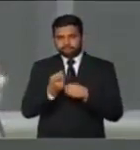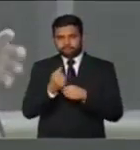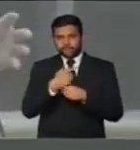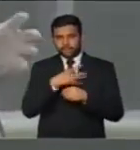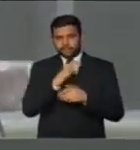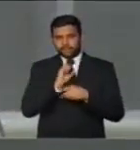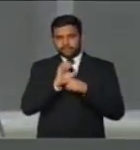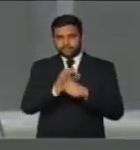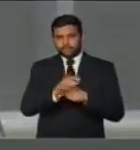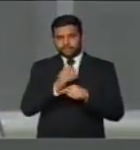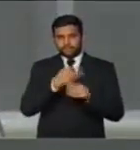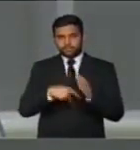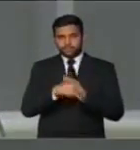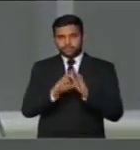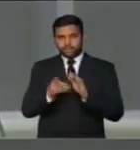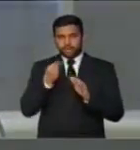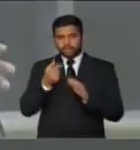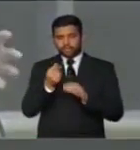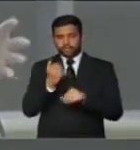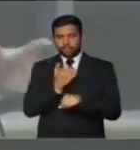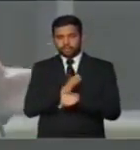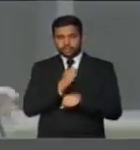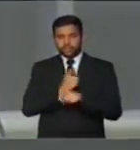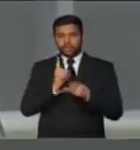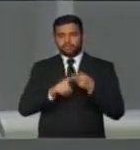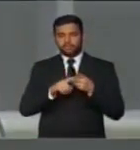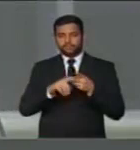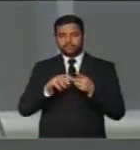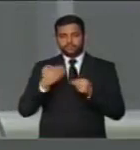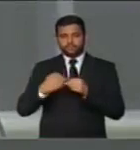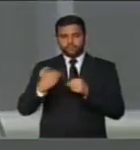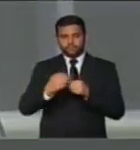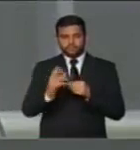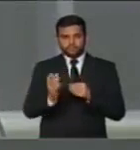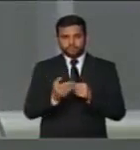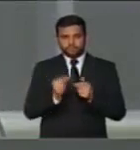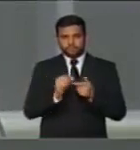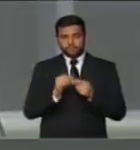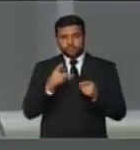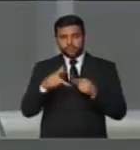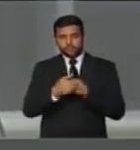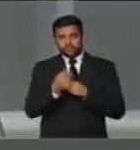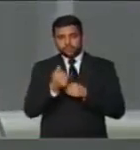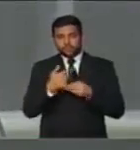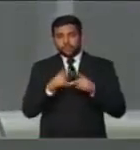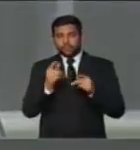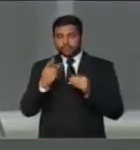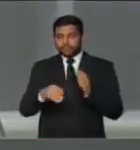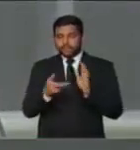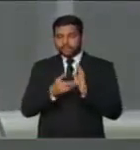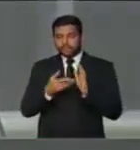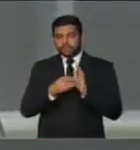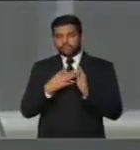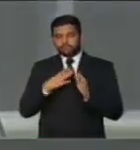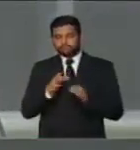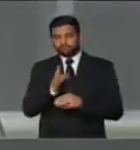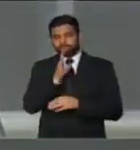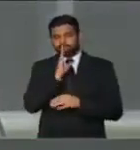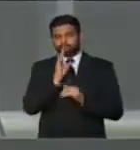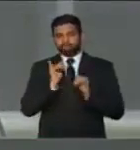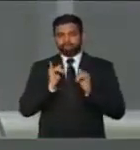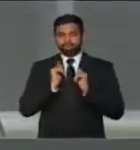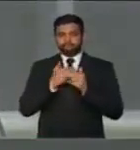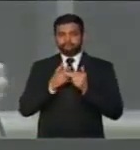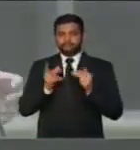de arrancar mais dos estados, de arrancar mais dinheiro dos municípios. E aqui essa casa tem se furtado